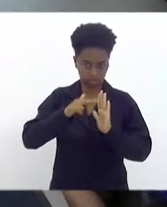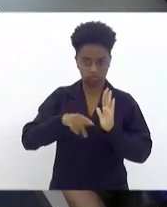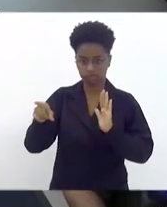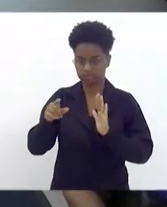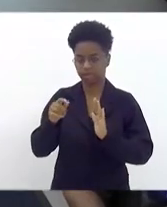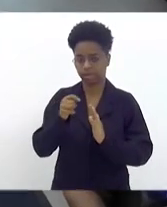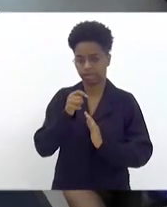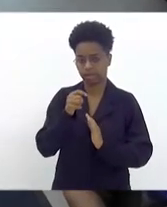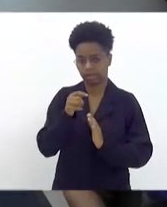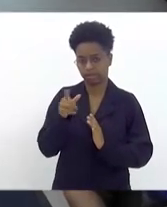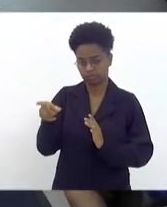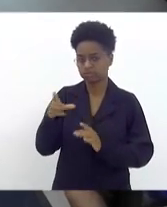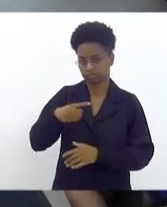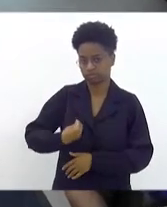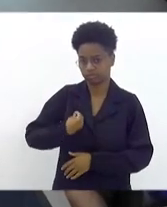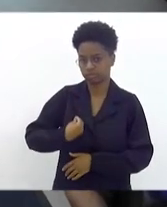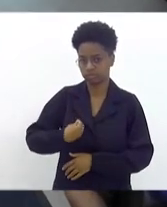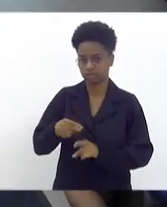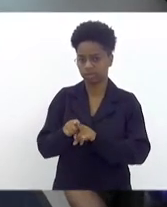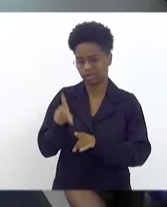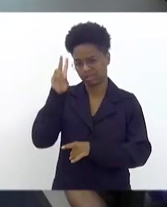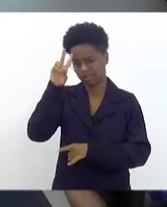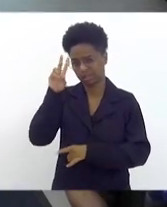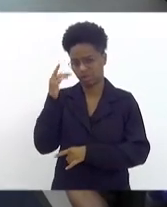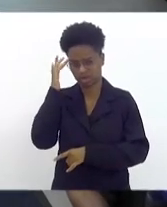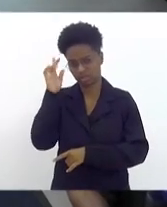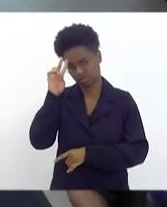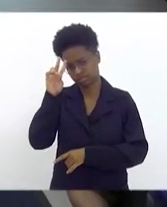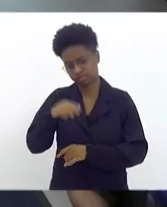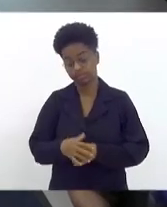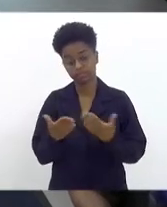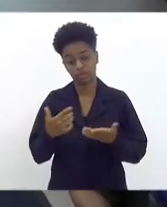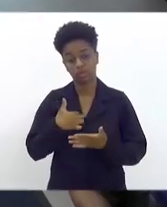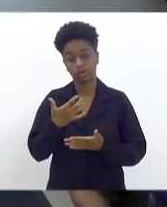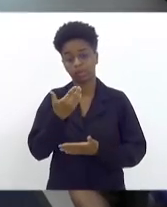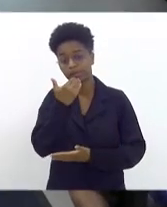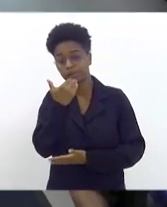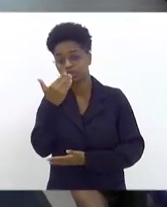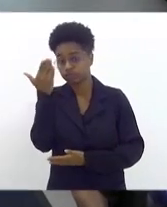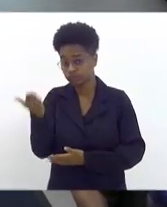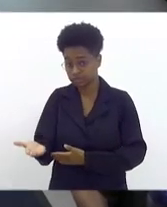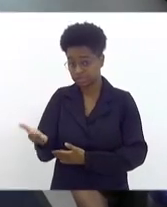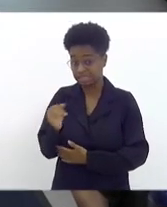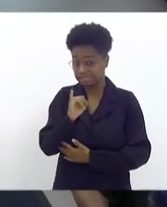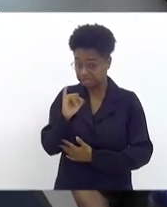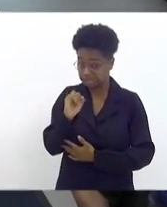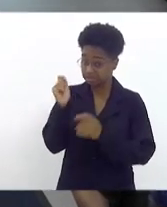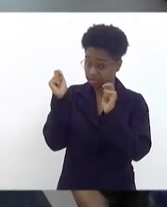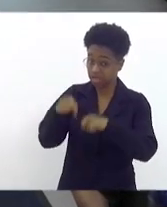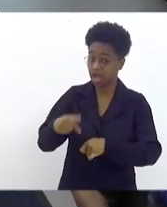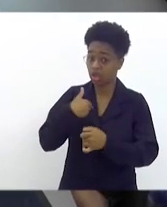na CPI, Vossa Excelência estava, exatamente. Vossa Excelência deve lembrar muito bem. Eu gostaria de solicitar, Vossa Excelência, se é possível eu